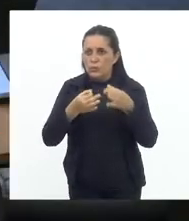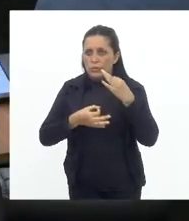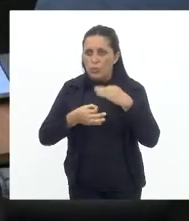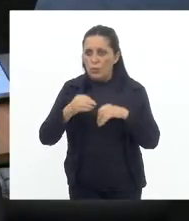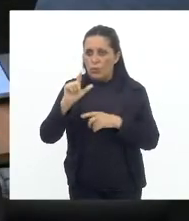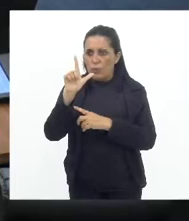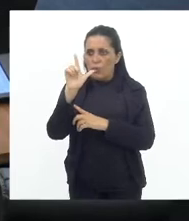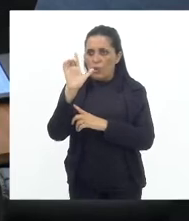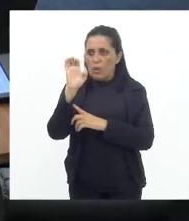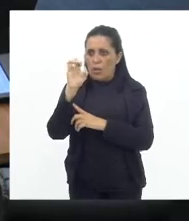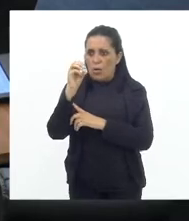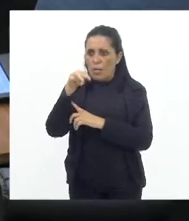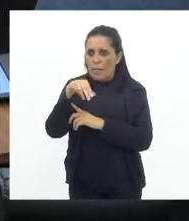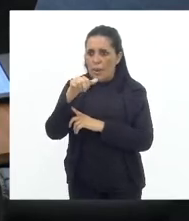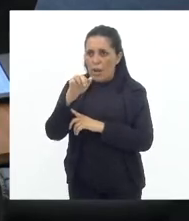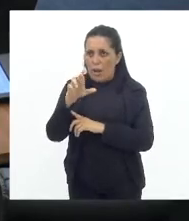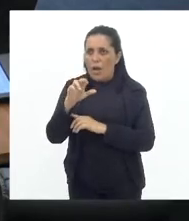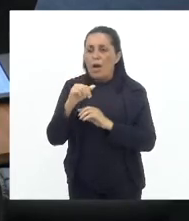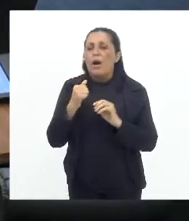Leomar aí